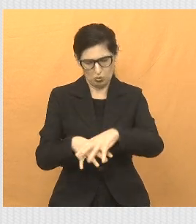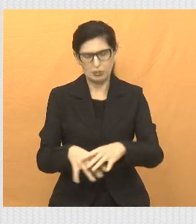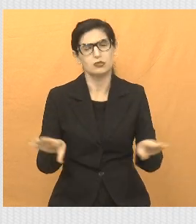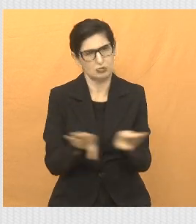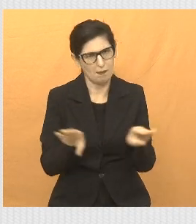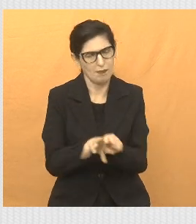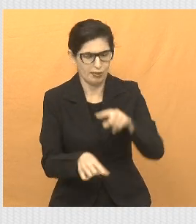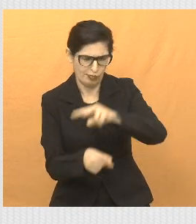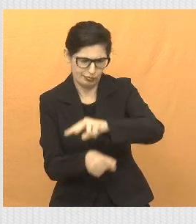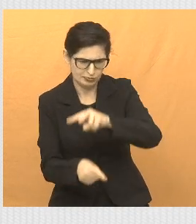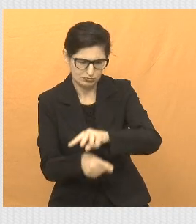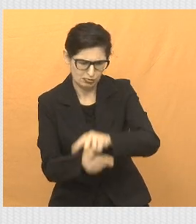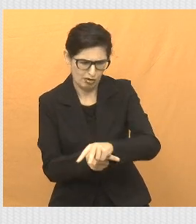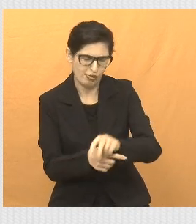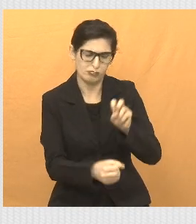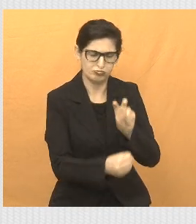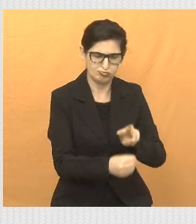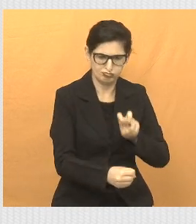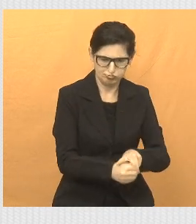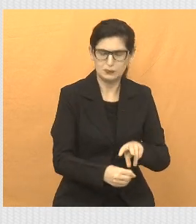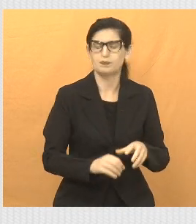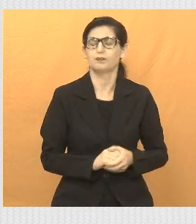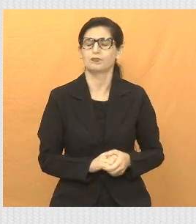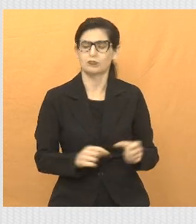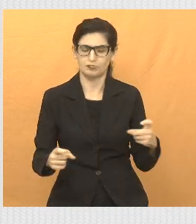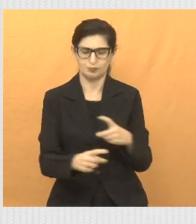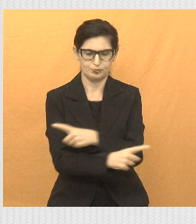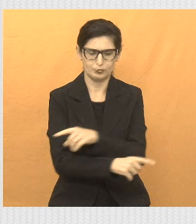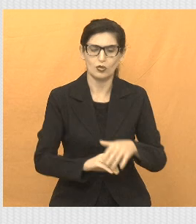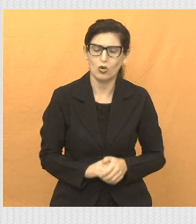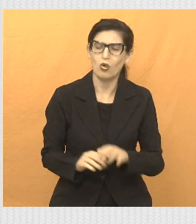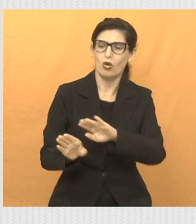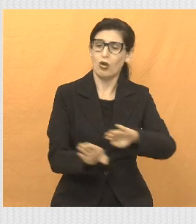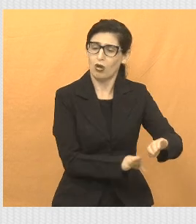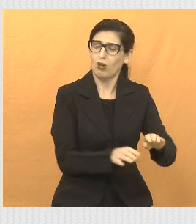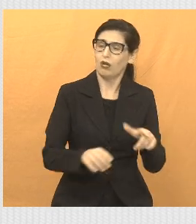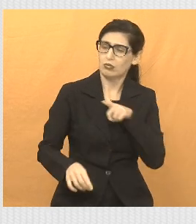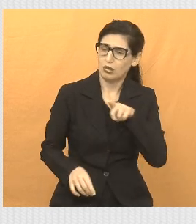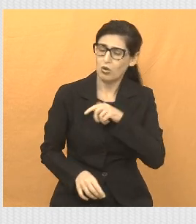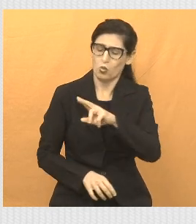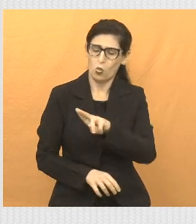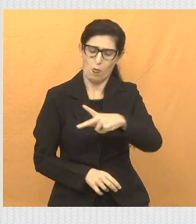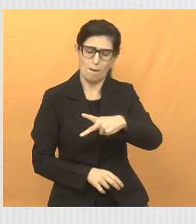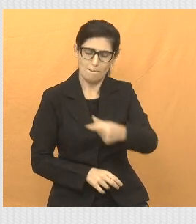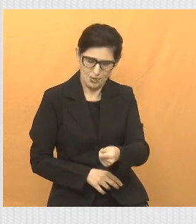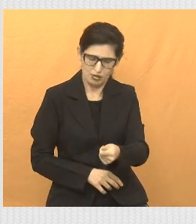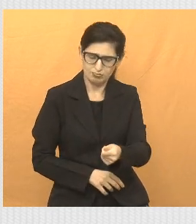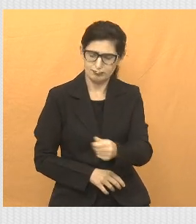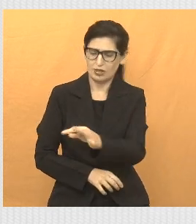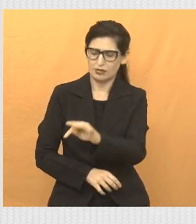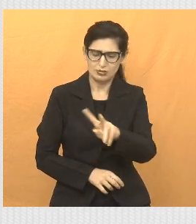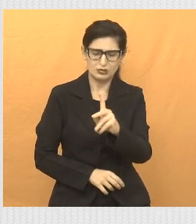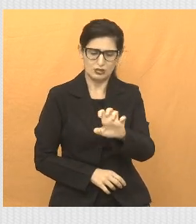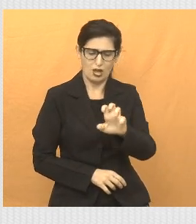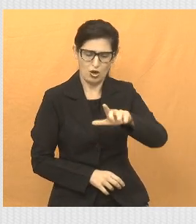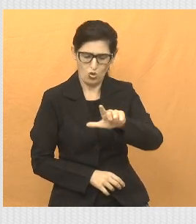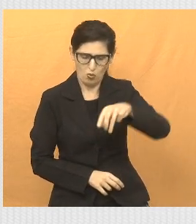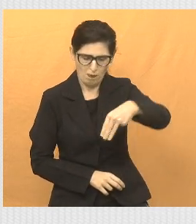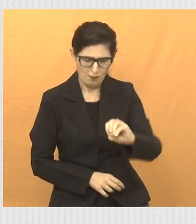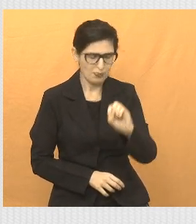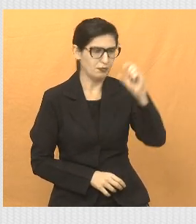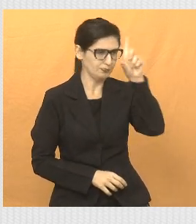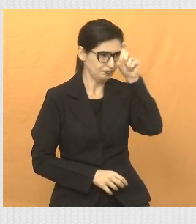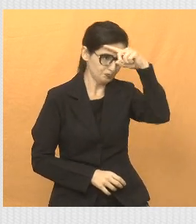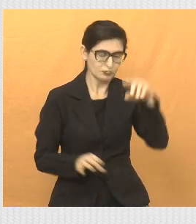rede de atenção às urgências e emergências, a nossa rede dispõe da UPA Dr. Telmo de Almeida Cruz, a UPA